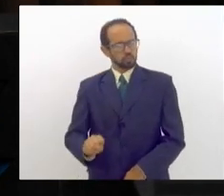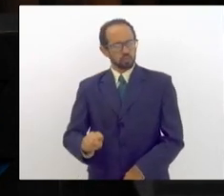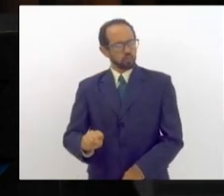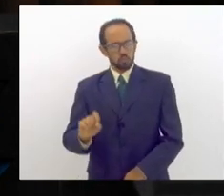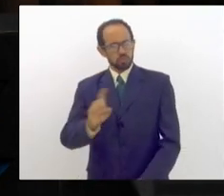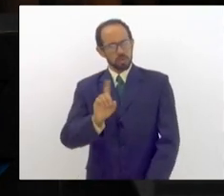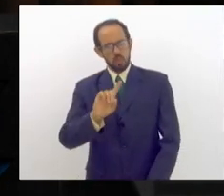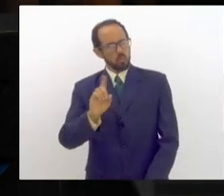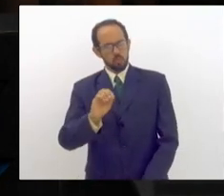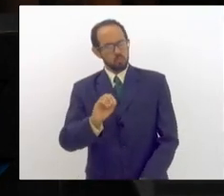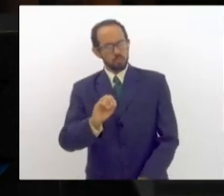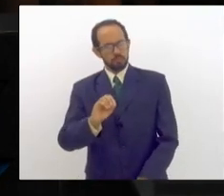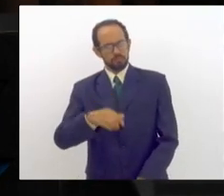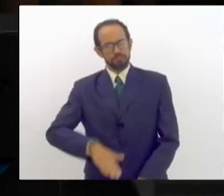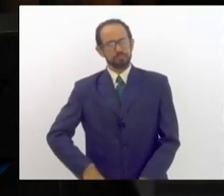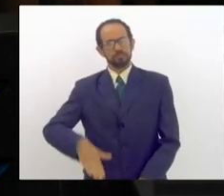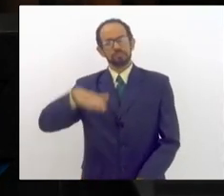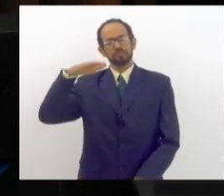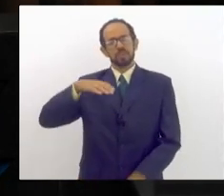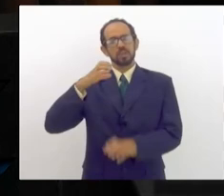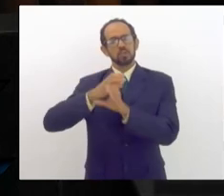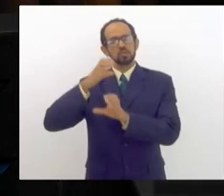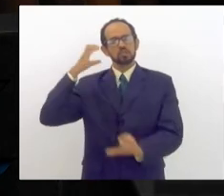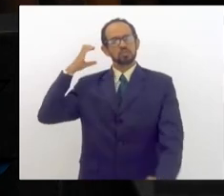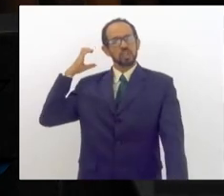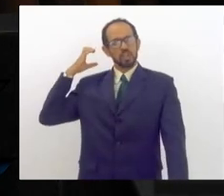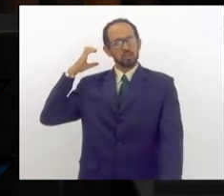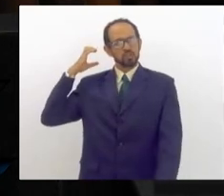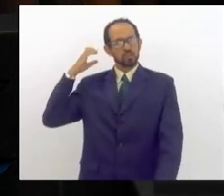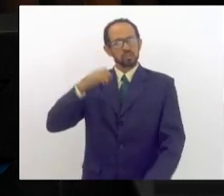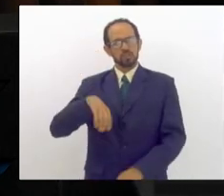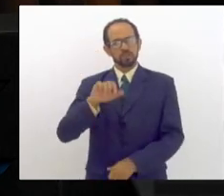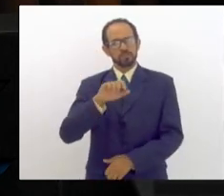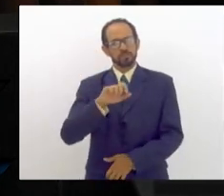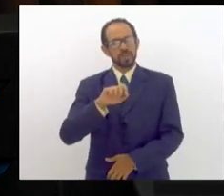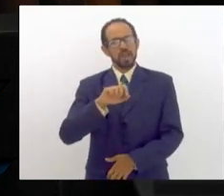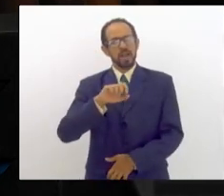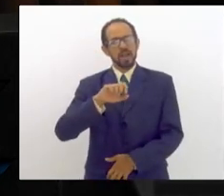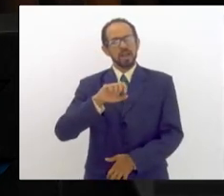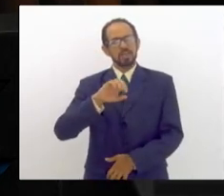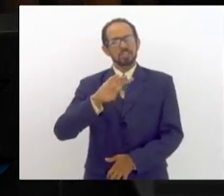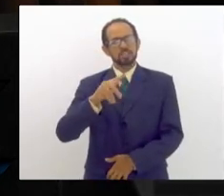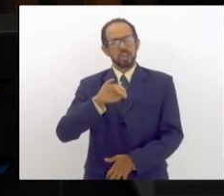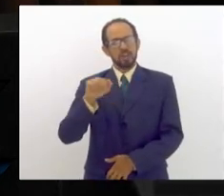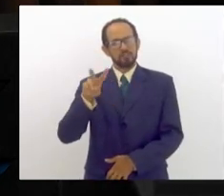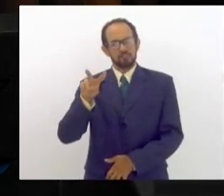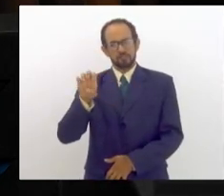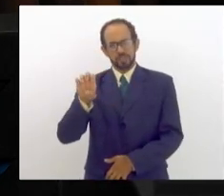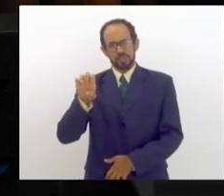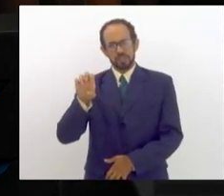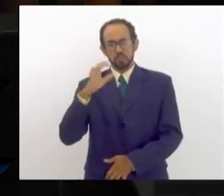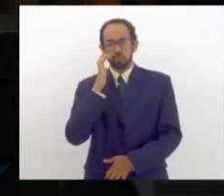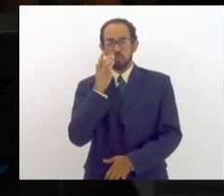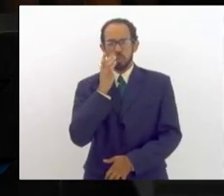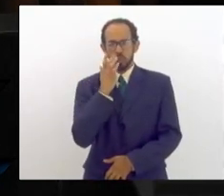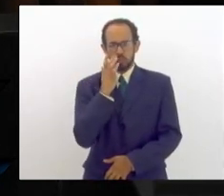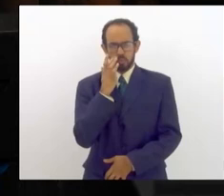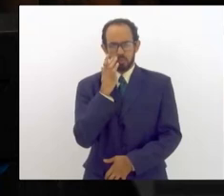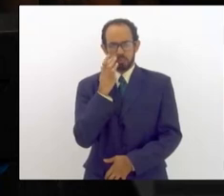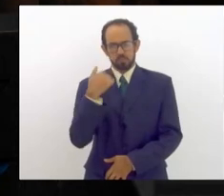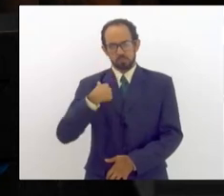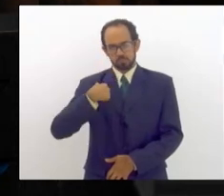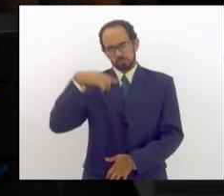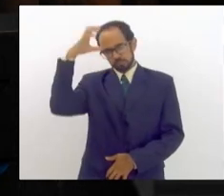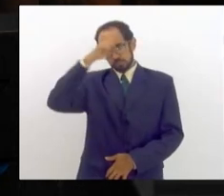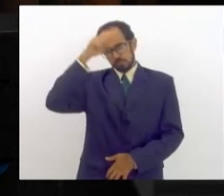eu me criei no engenho de dentro na chave de ouro então eu realmente aprendi